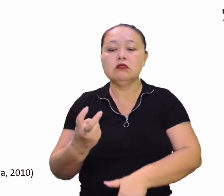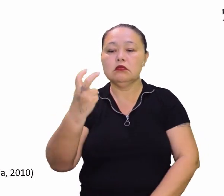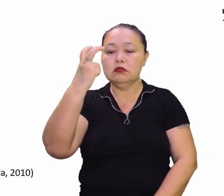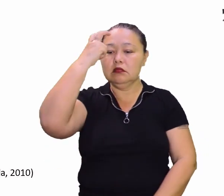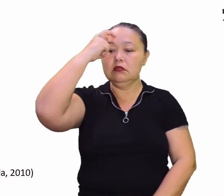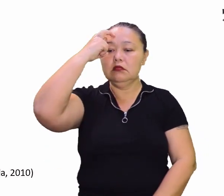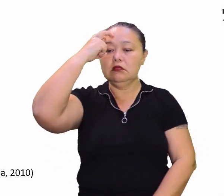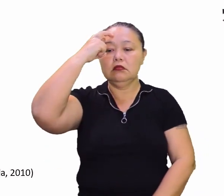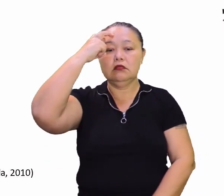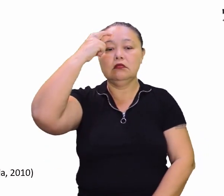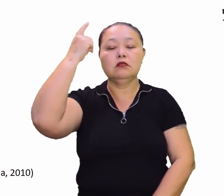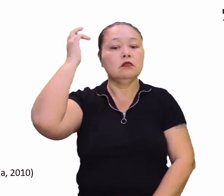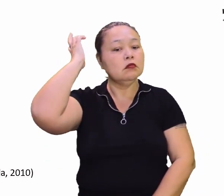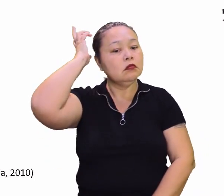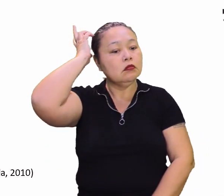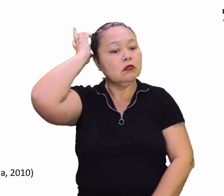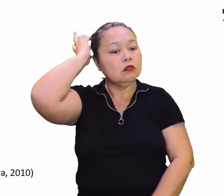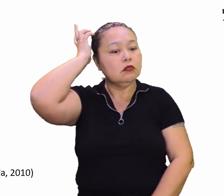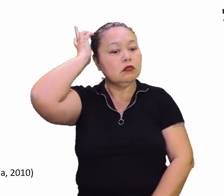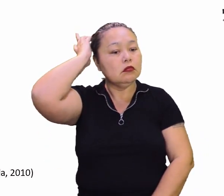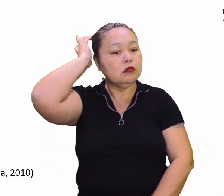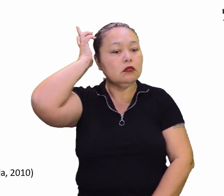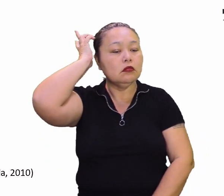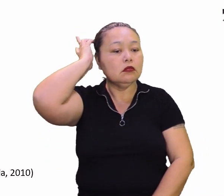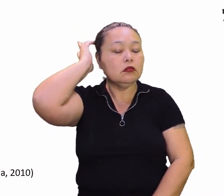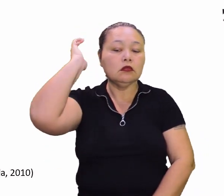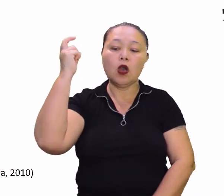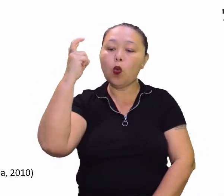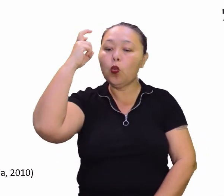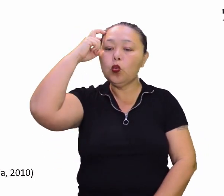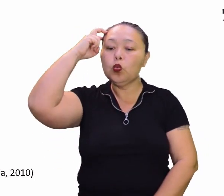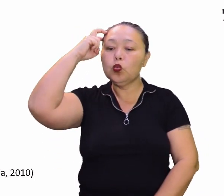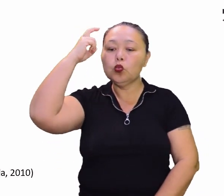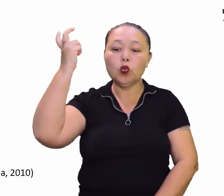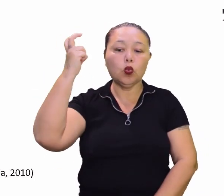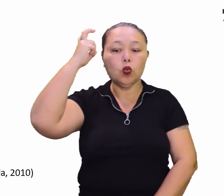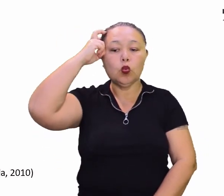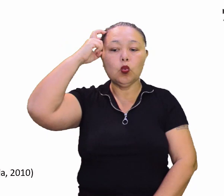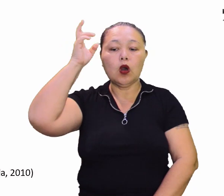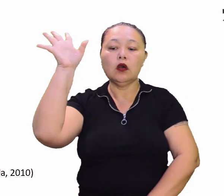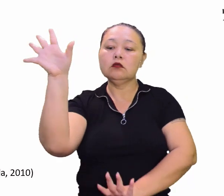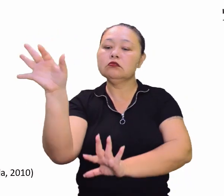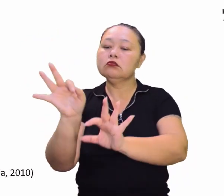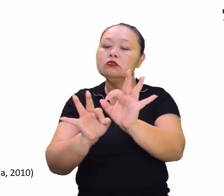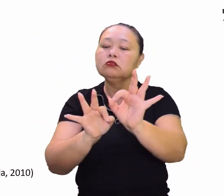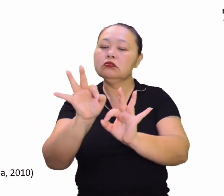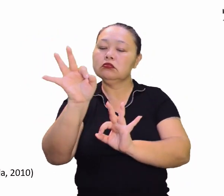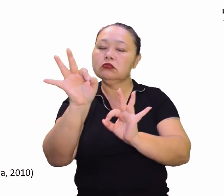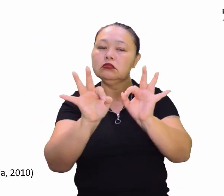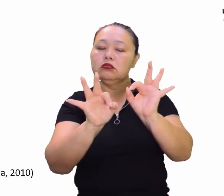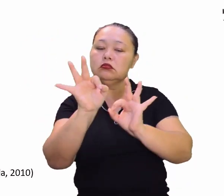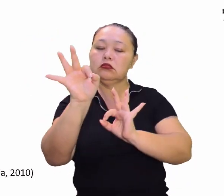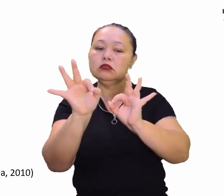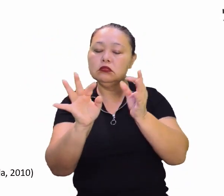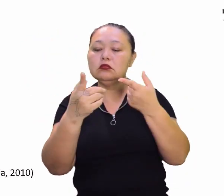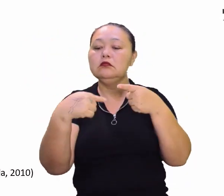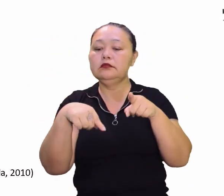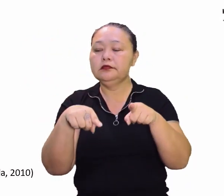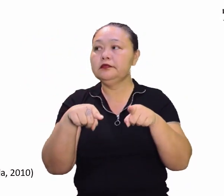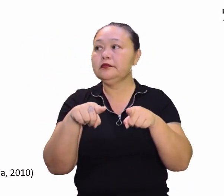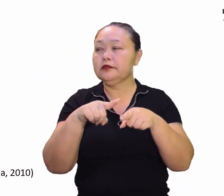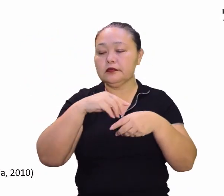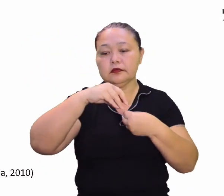cultura. Olha só, então a cultura, essa cultura organizacional,